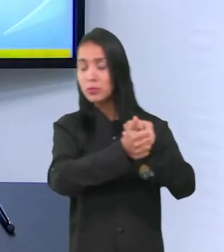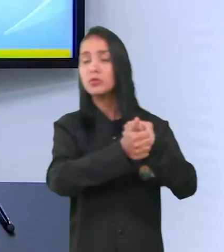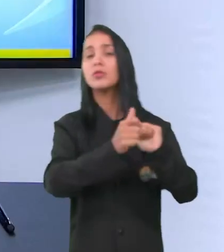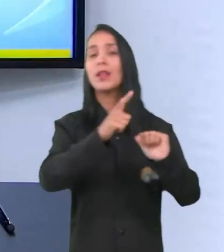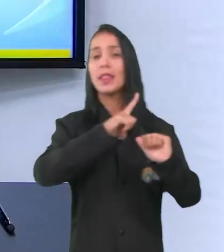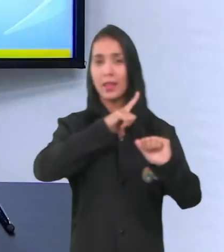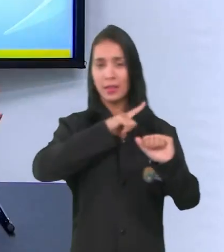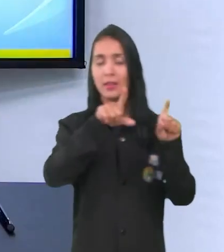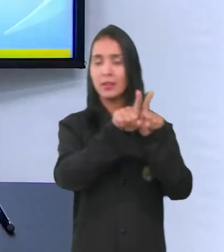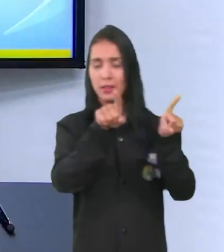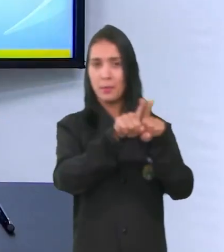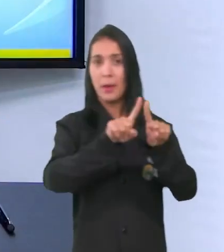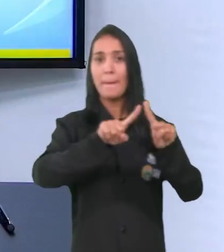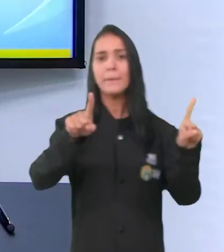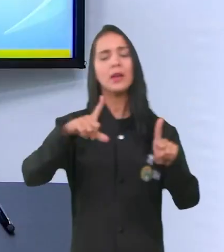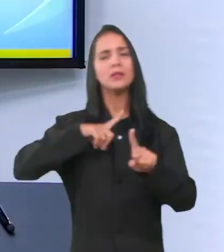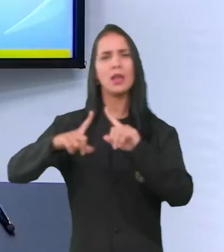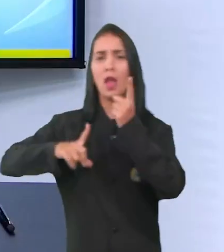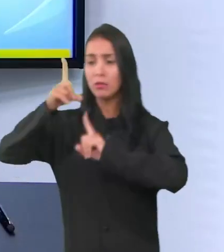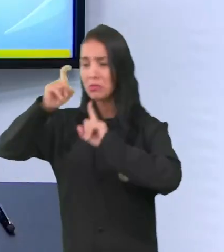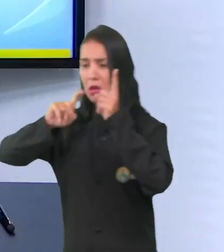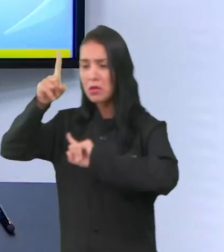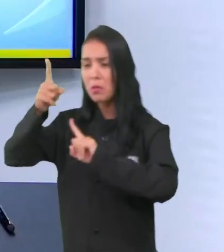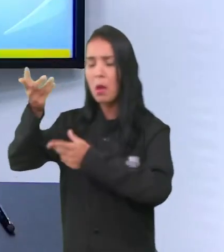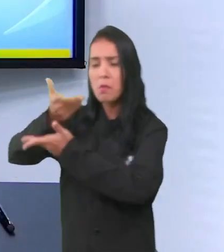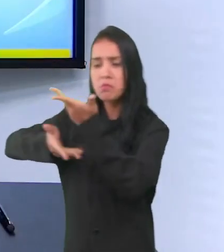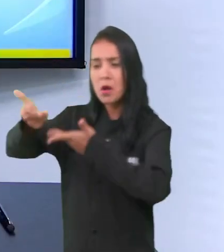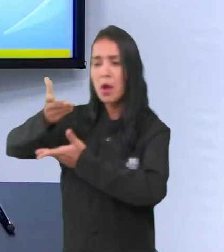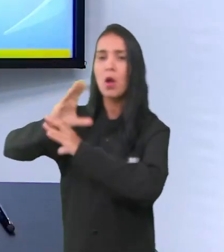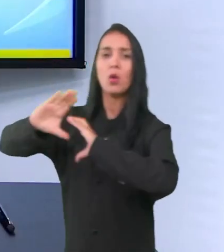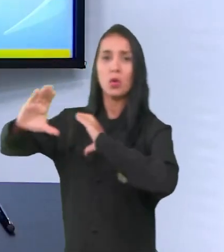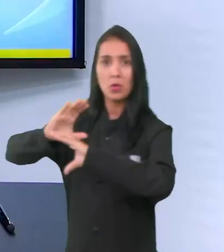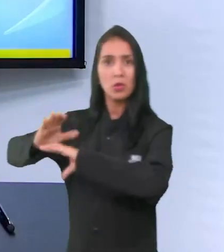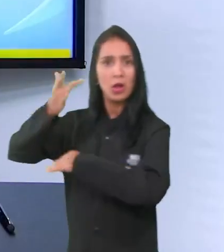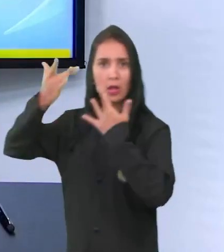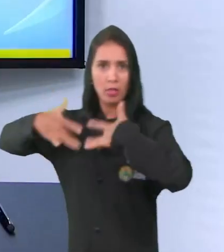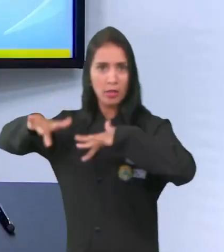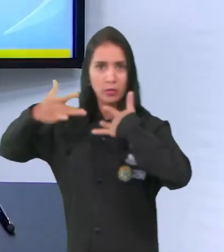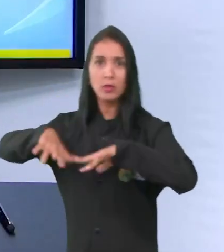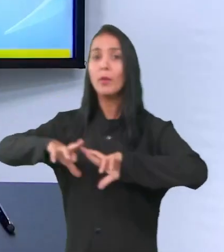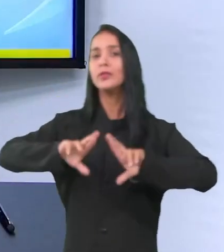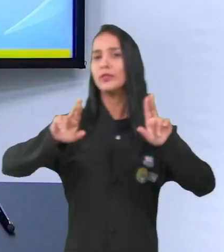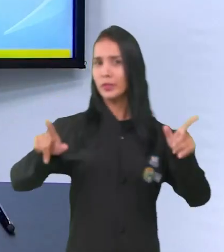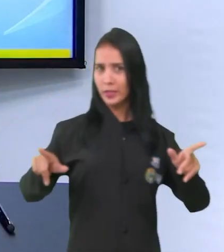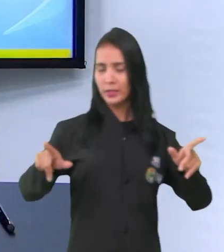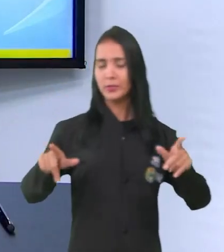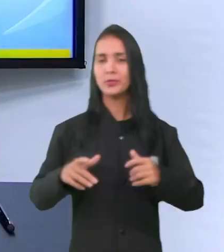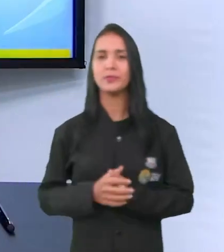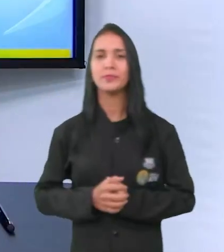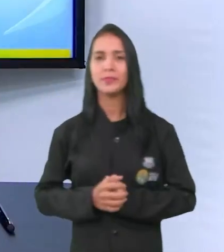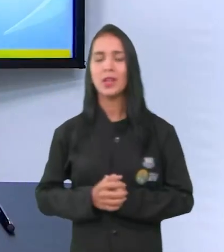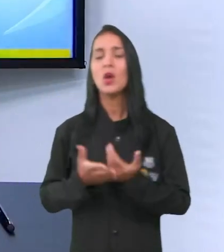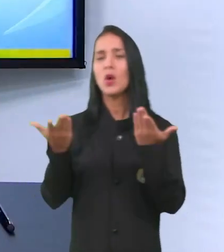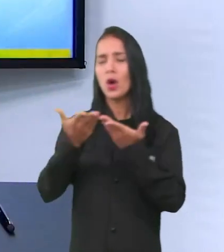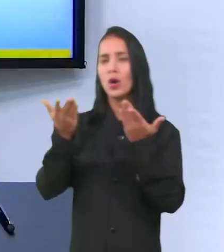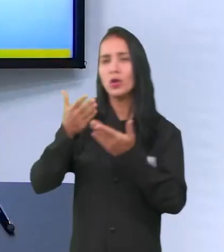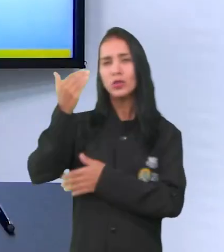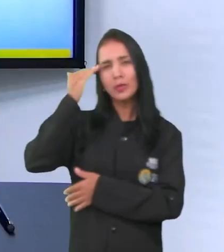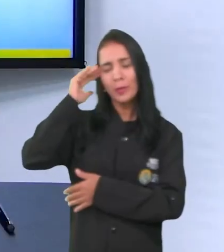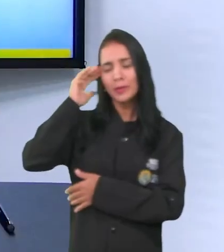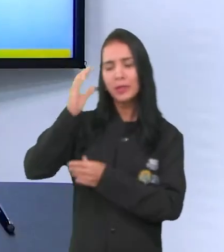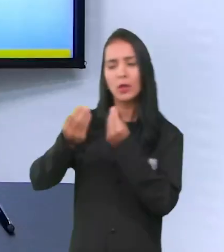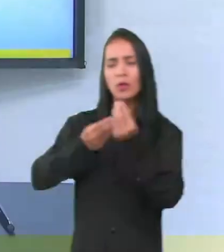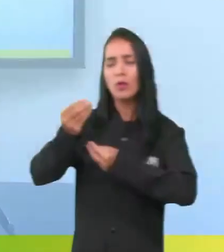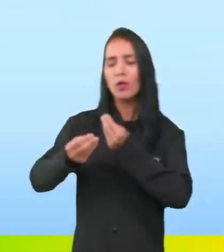a expressão corporal que a gente utiliza no nosso dia a dia. Aí nós vamos observar aqui como que ela se classifica.